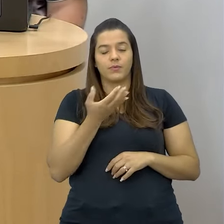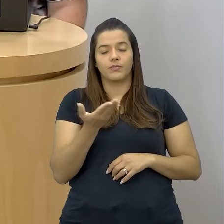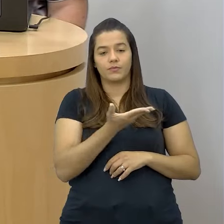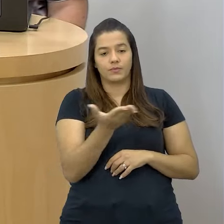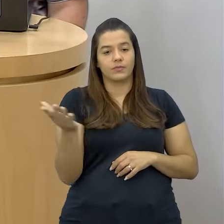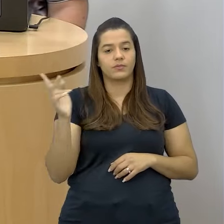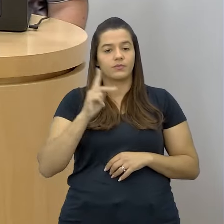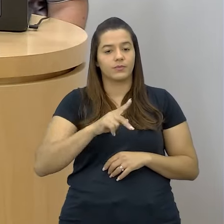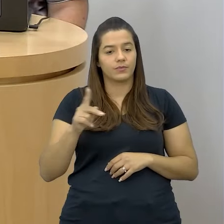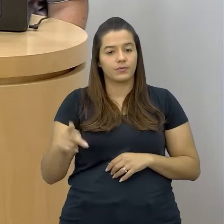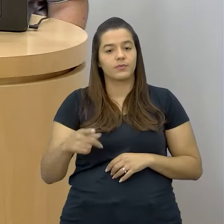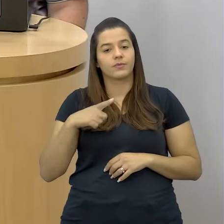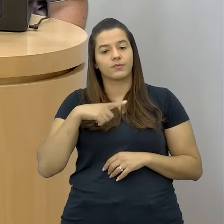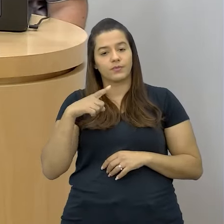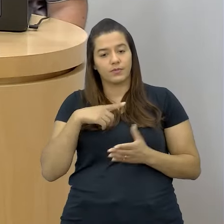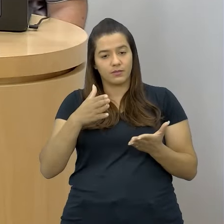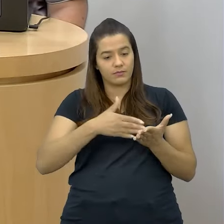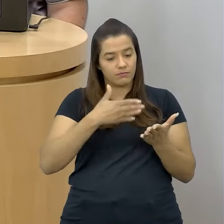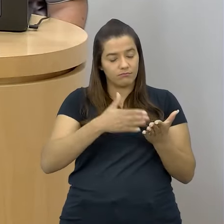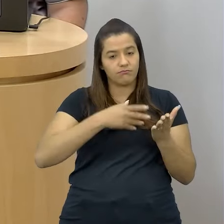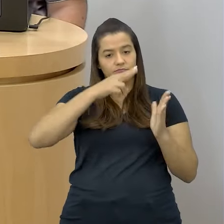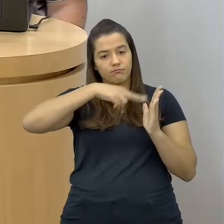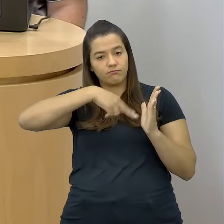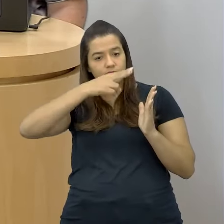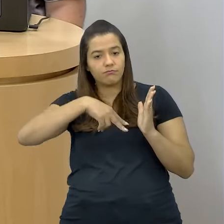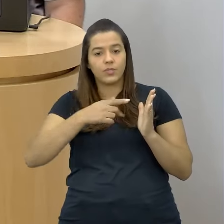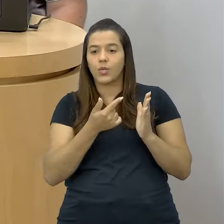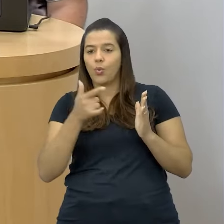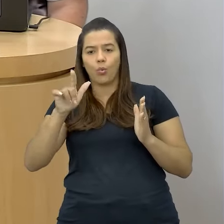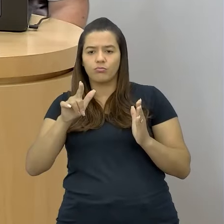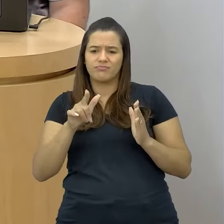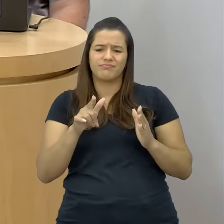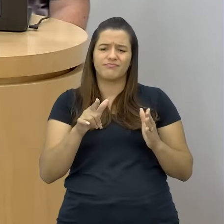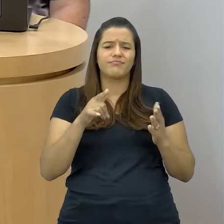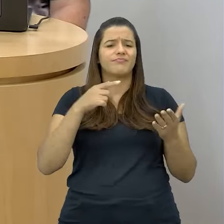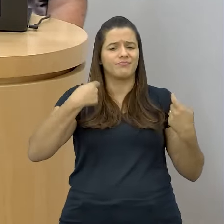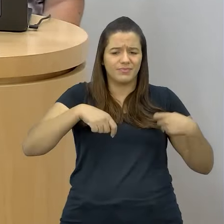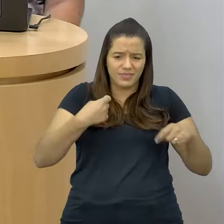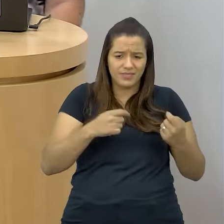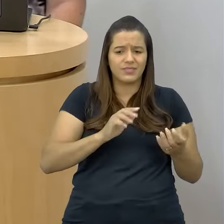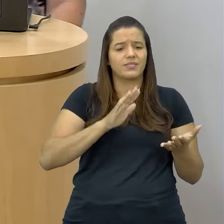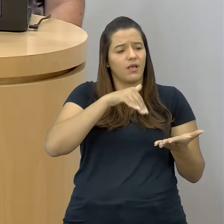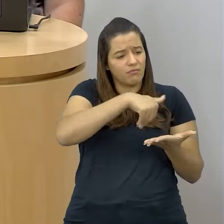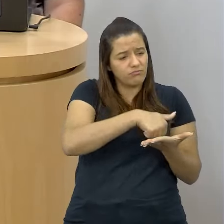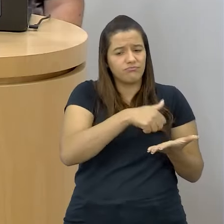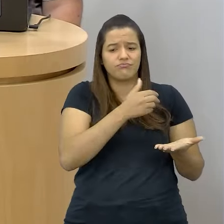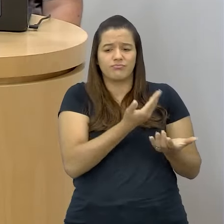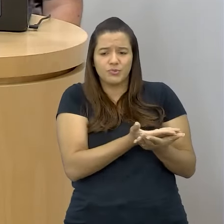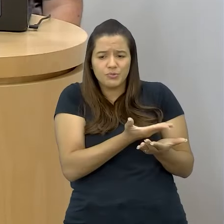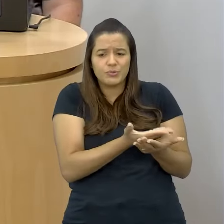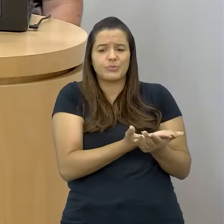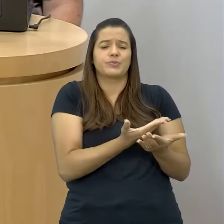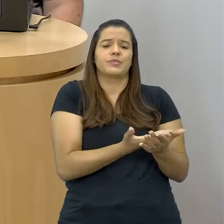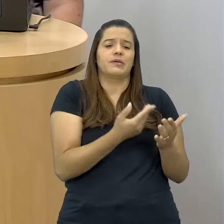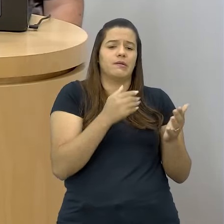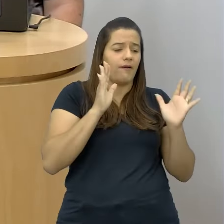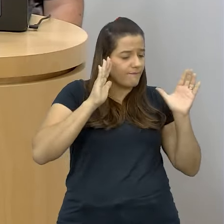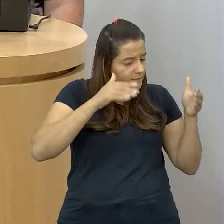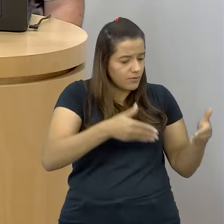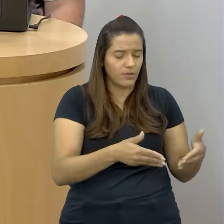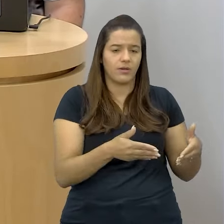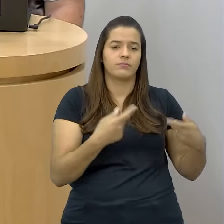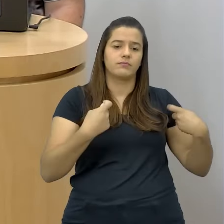professor pegue mesmo o mapa, não tem outro jeito a não ser se debruçar estudando, né? A gente também está fazendo isso